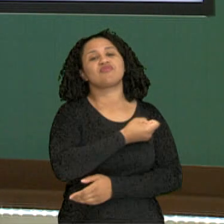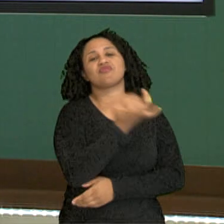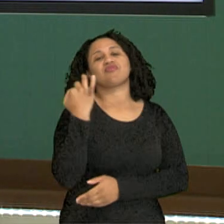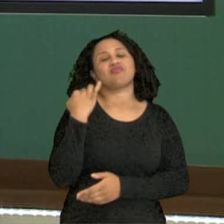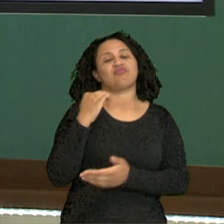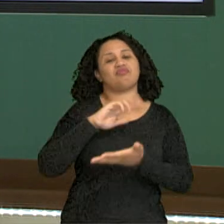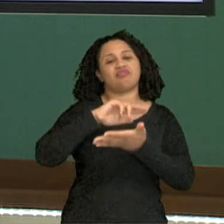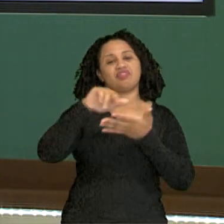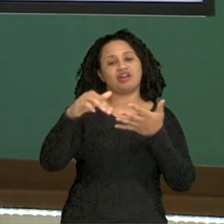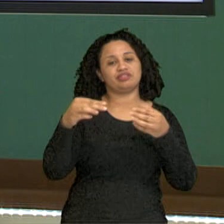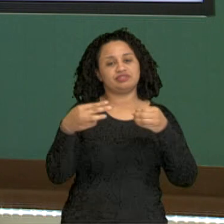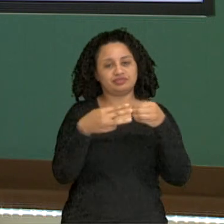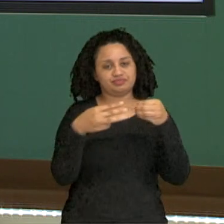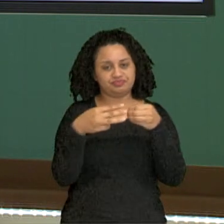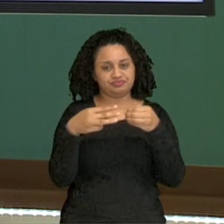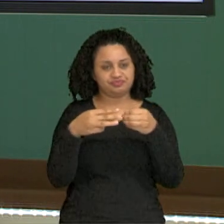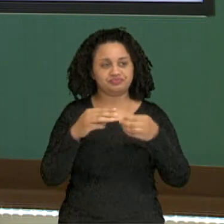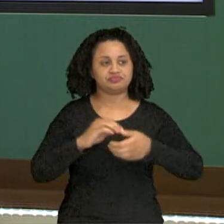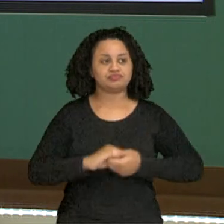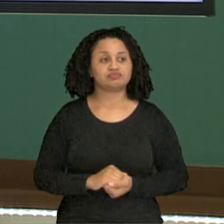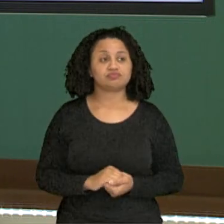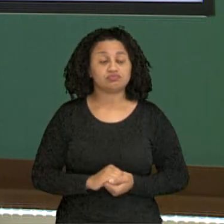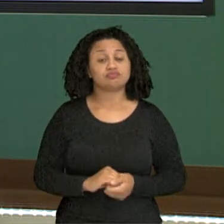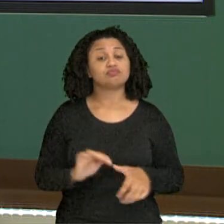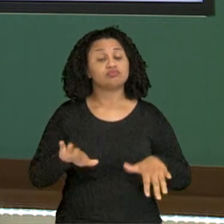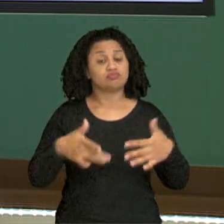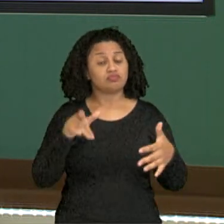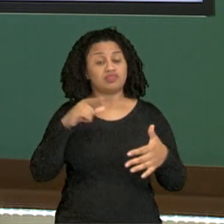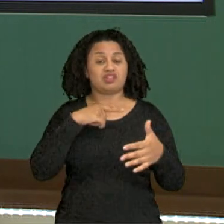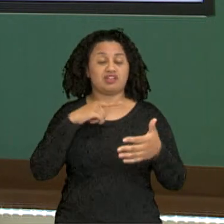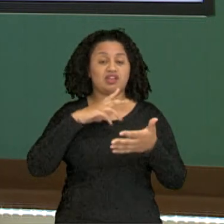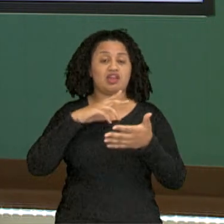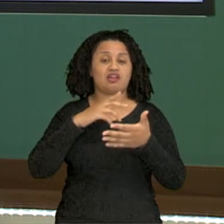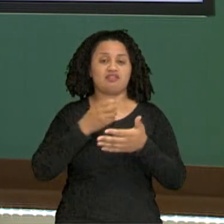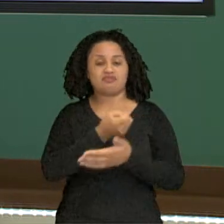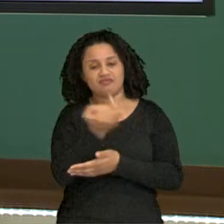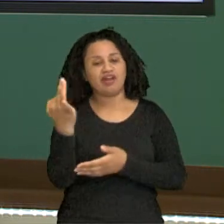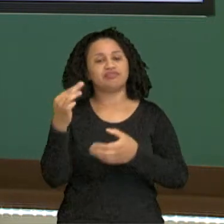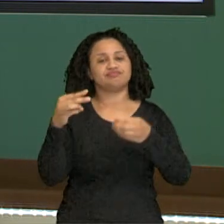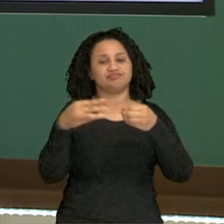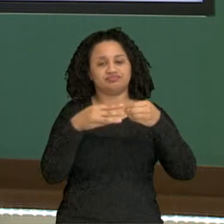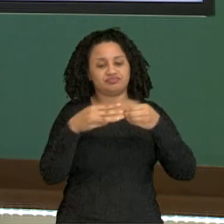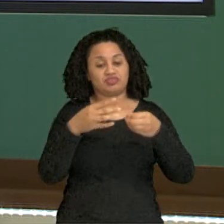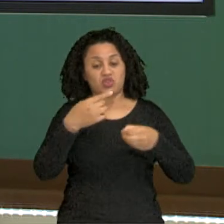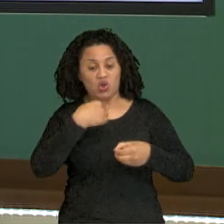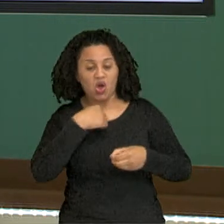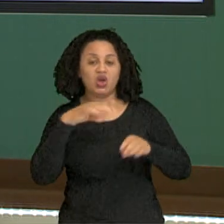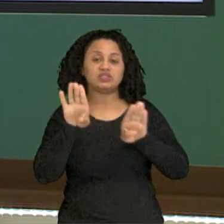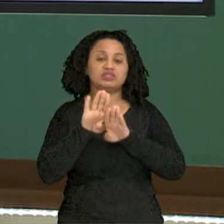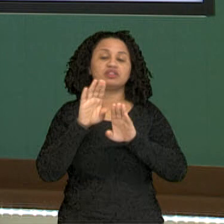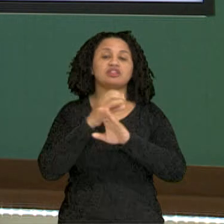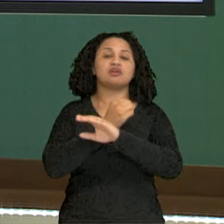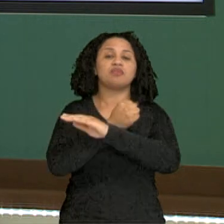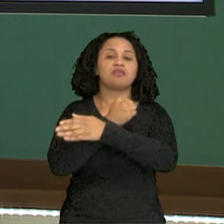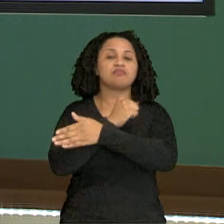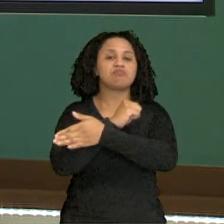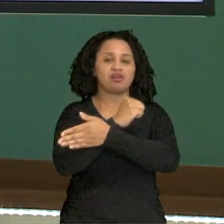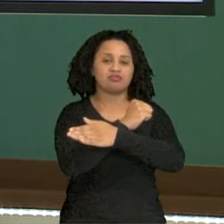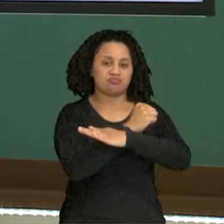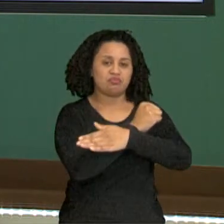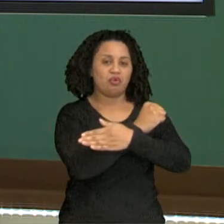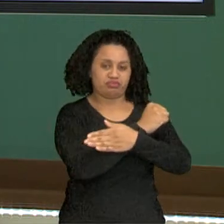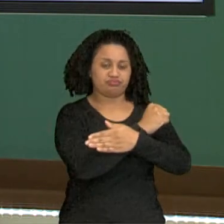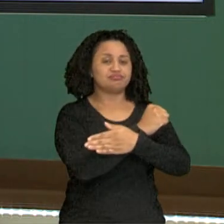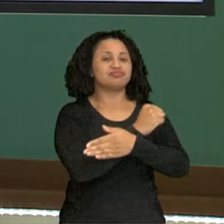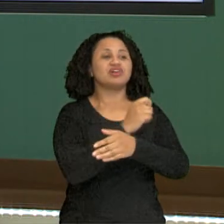células. Então, os seres pluricelulares, como nós e o peixe-boi, por exemplo, somos